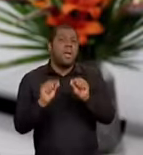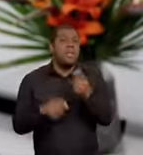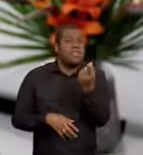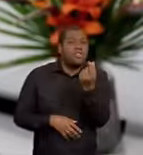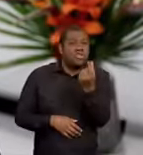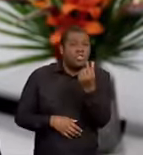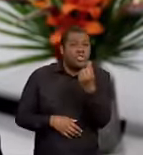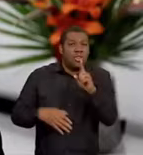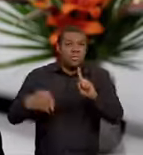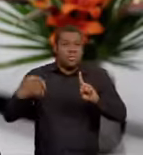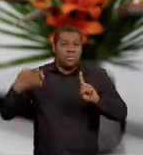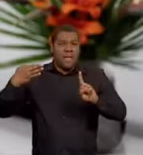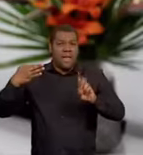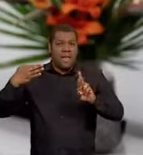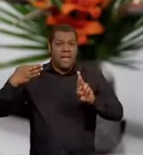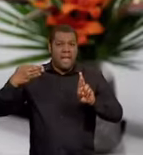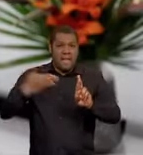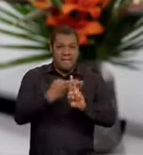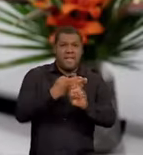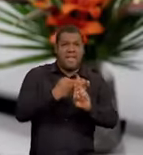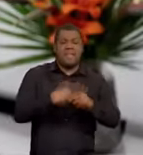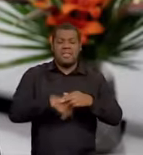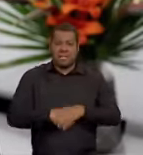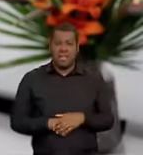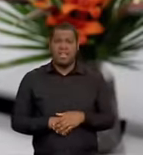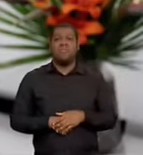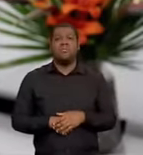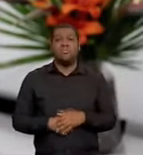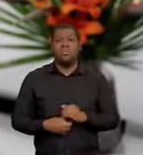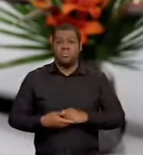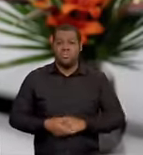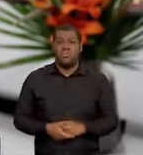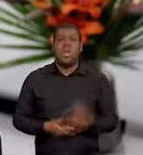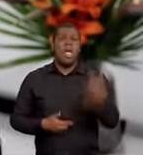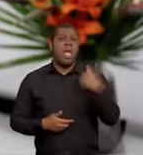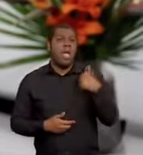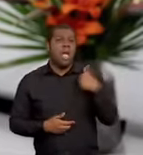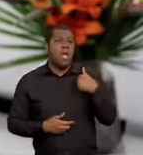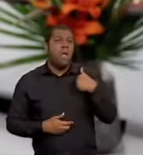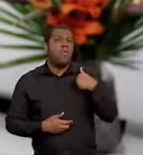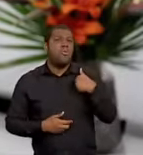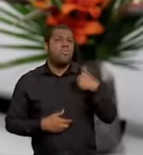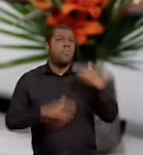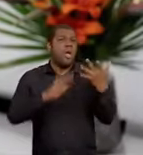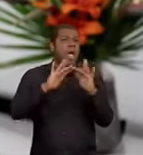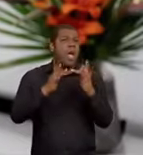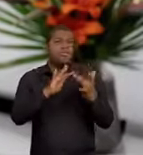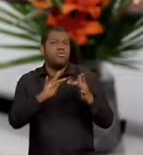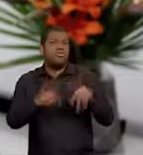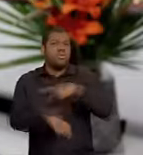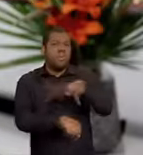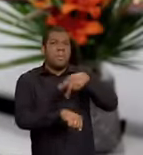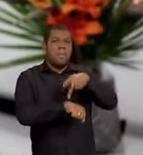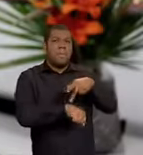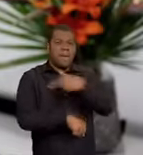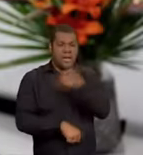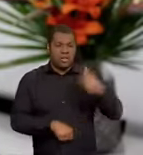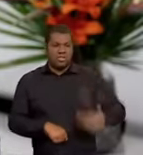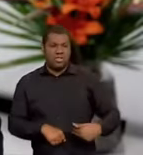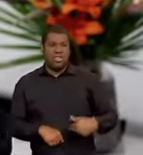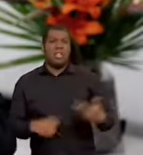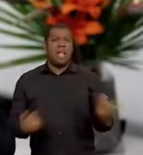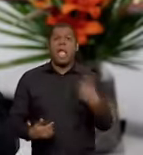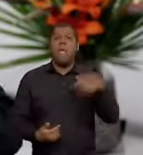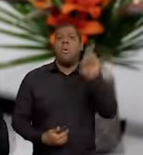outro país. Ora, por que que eu faço negócio com a China? Eu preciso de ter dólar para fazer negócio com a China. O Brasil e